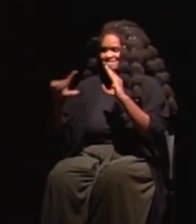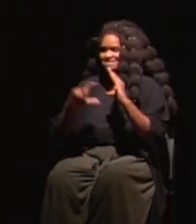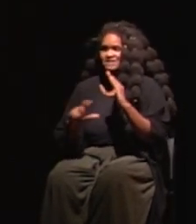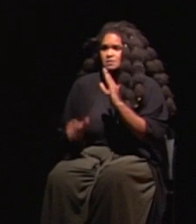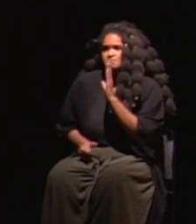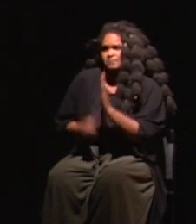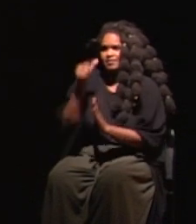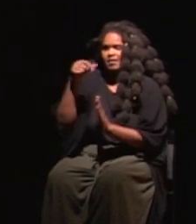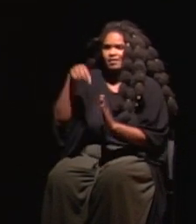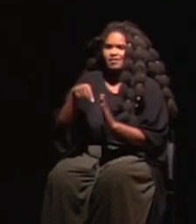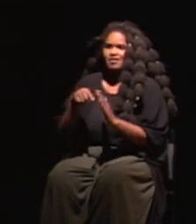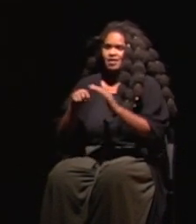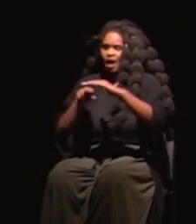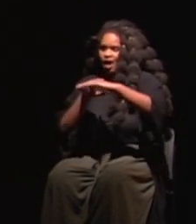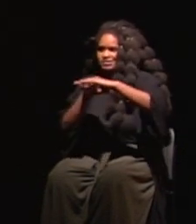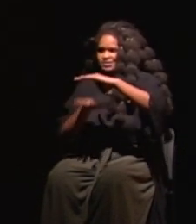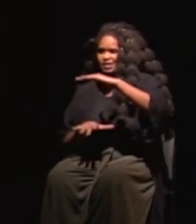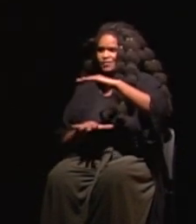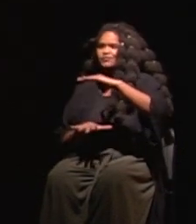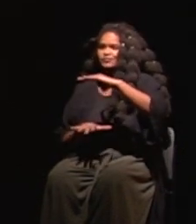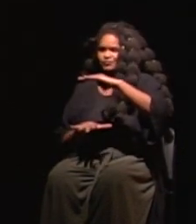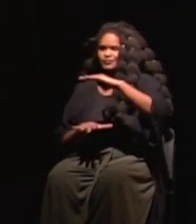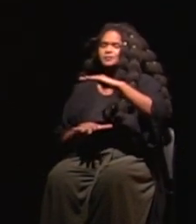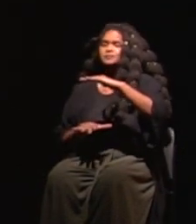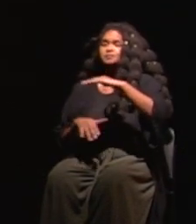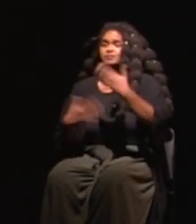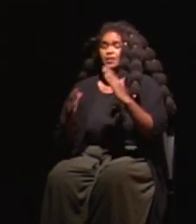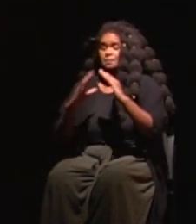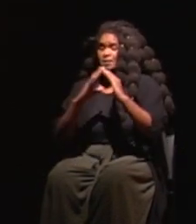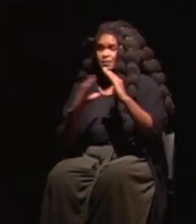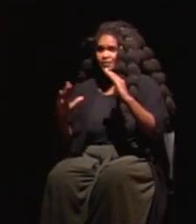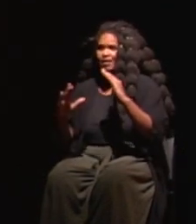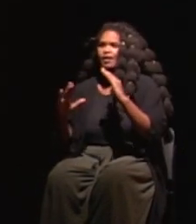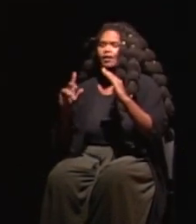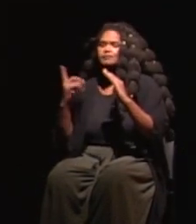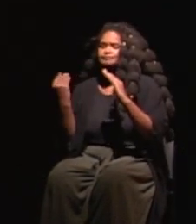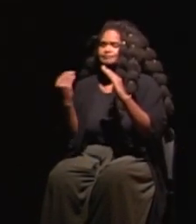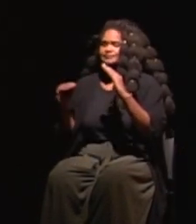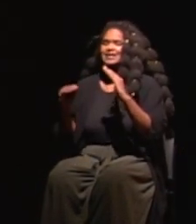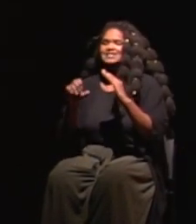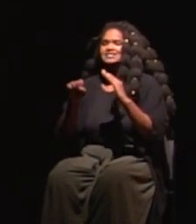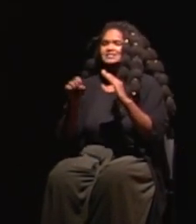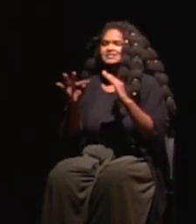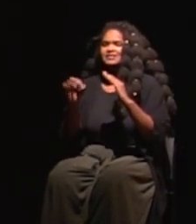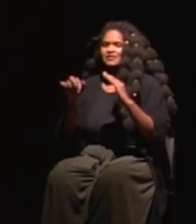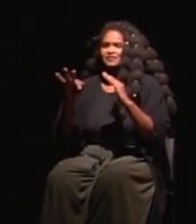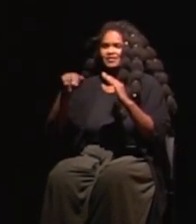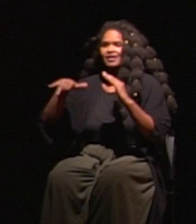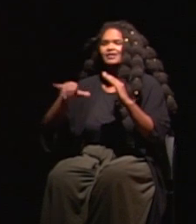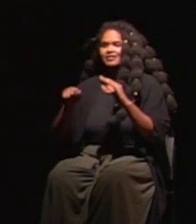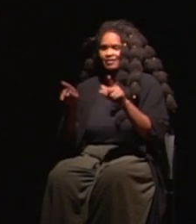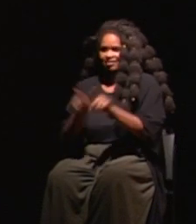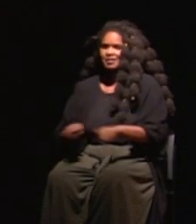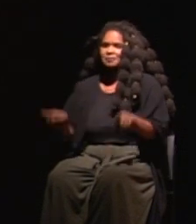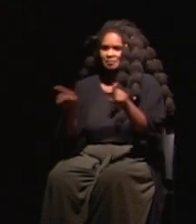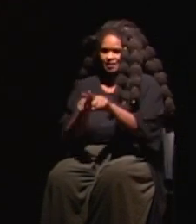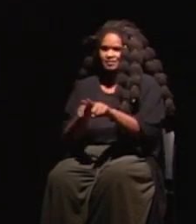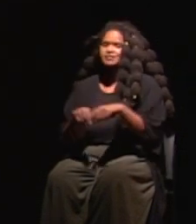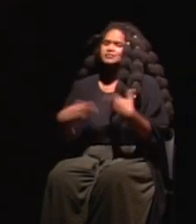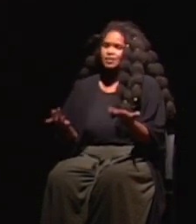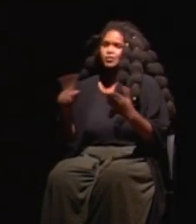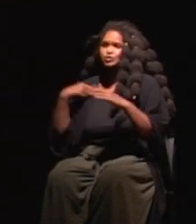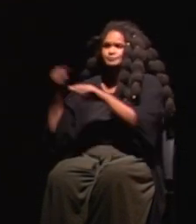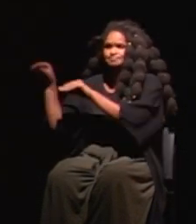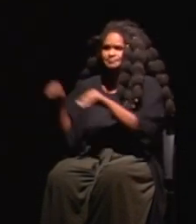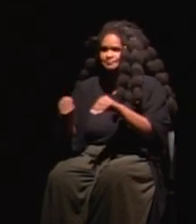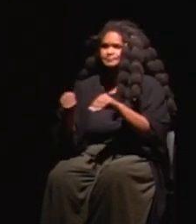aqui de São Paulo, desse acervo bibliográfico, a biblioteca da Estefânia Abril, que estava junto nesse conjunto que a Eliana mencionou. Então, a gente traz